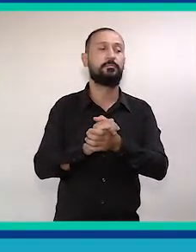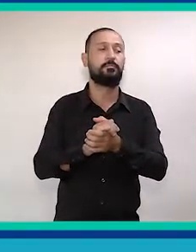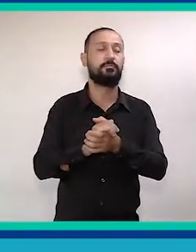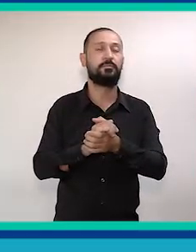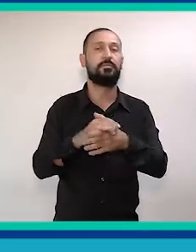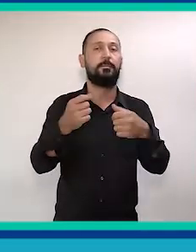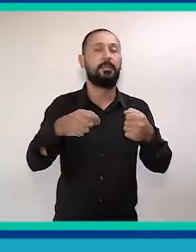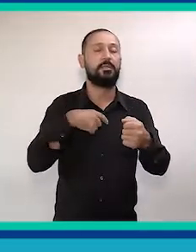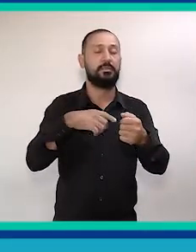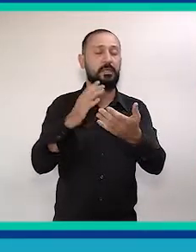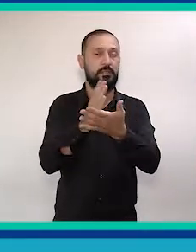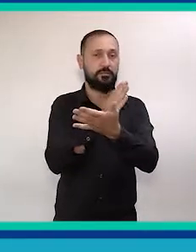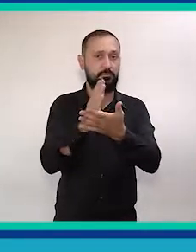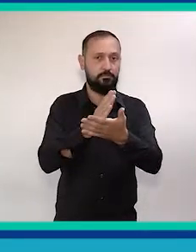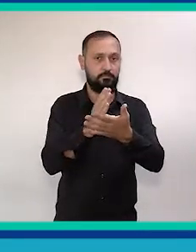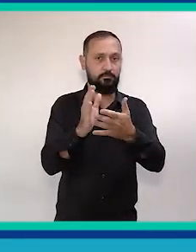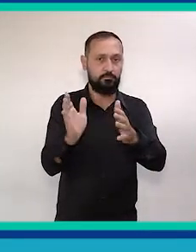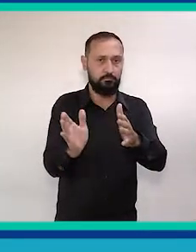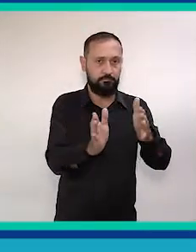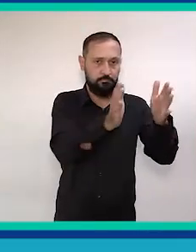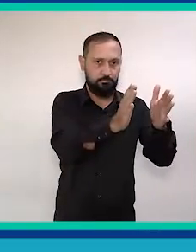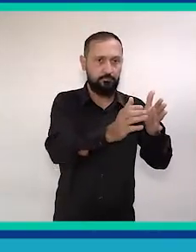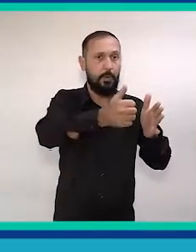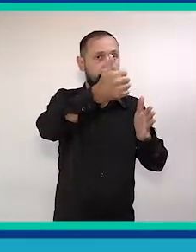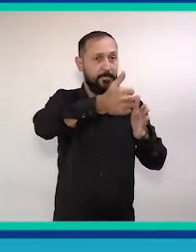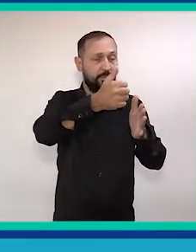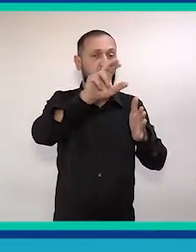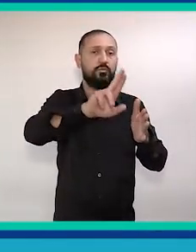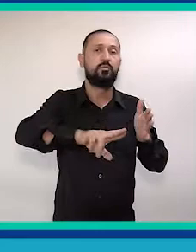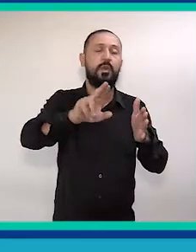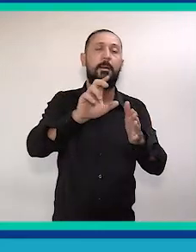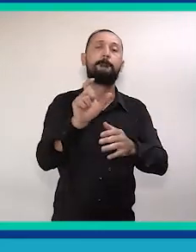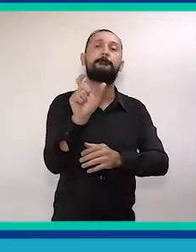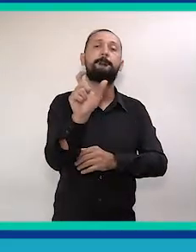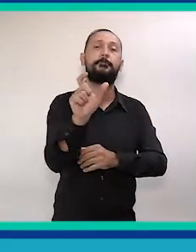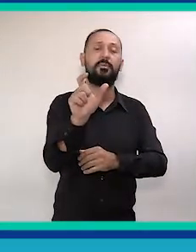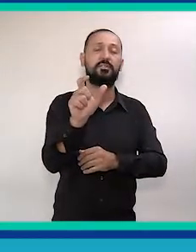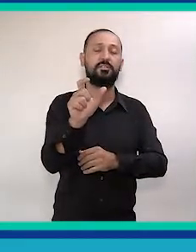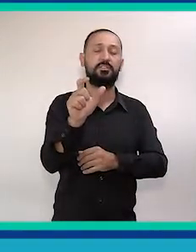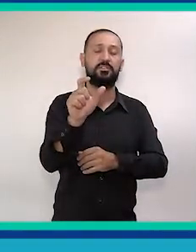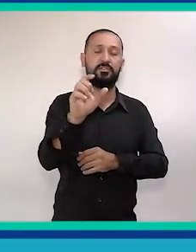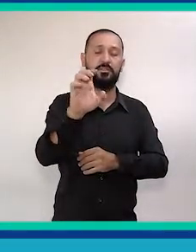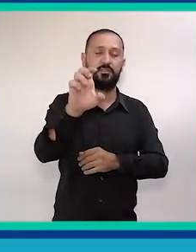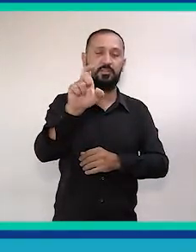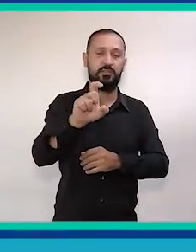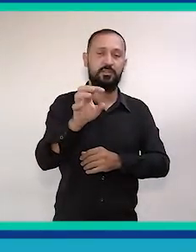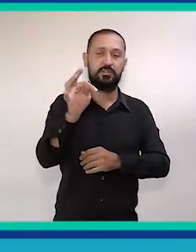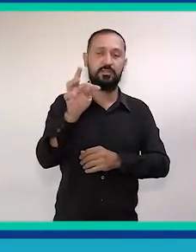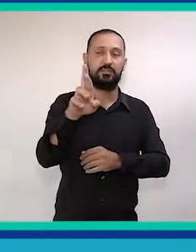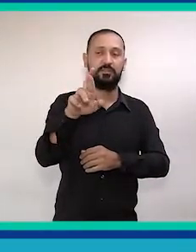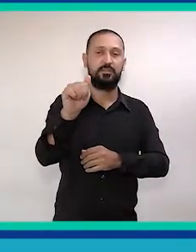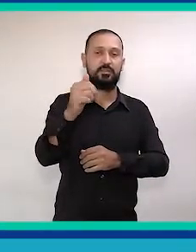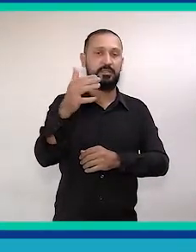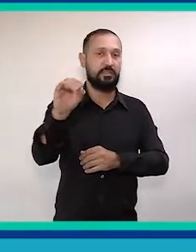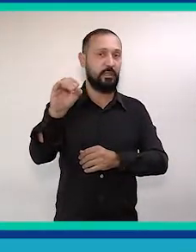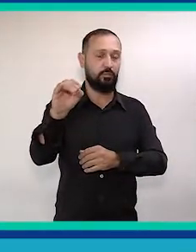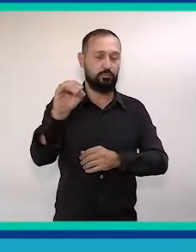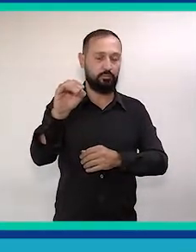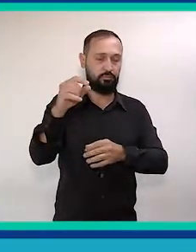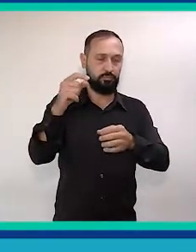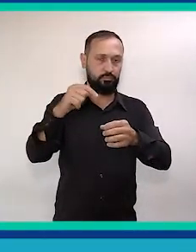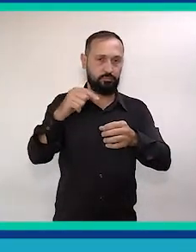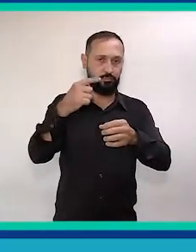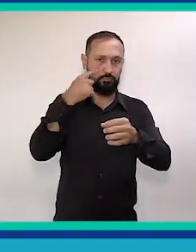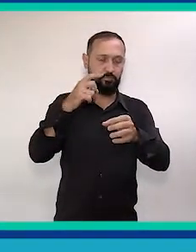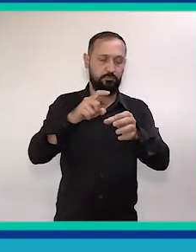pergunta, a gente tem que ir um pouquinho por partes. Primeiro, quando você utilizou a terminologia de extração, quando a gente fala